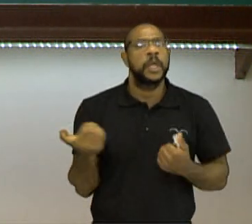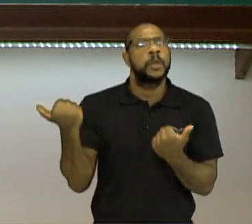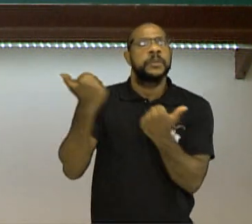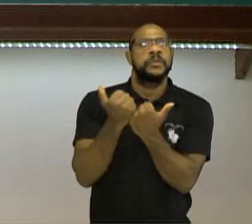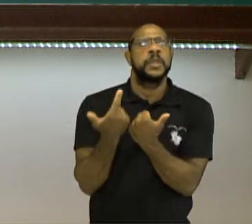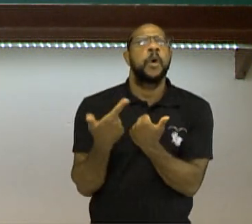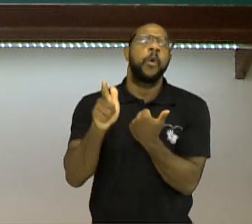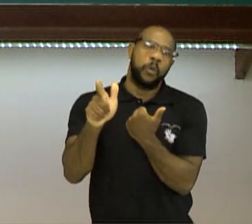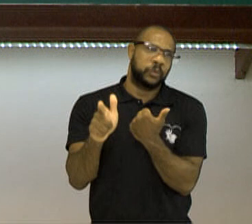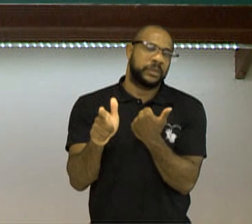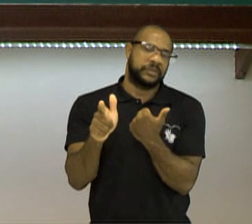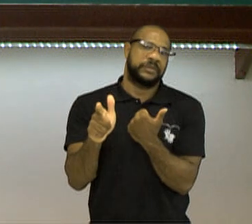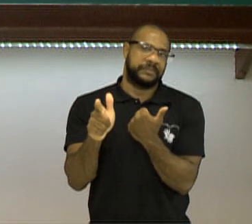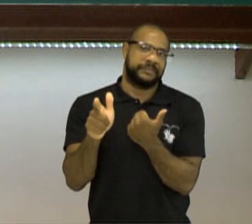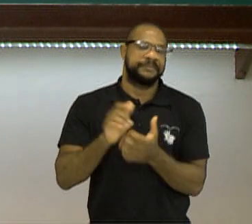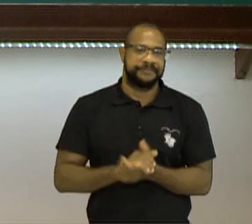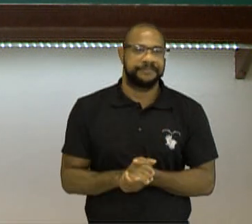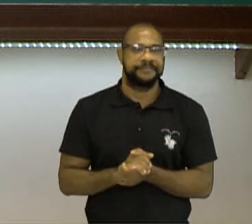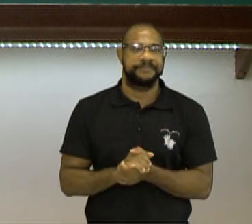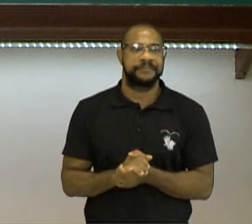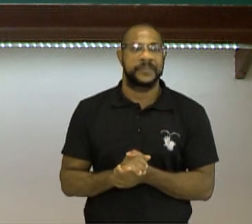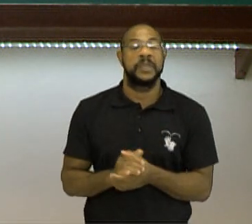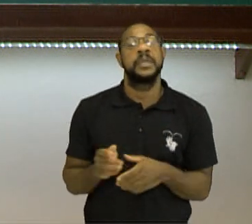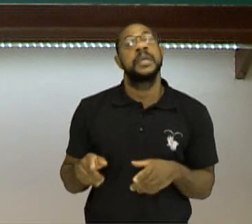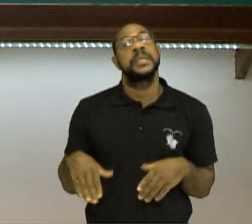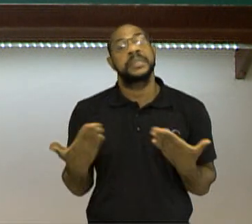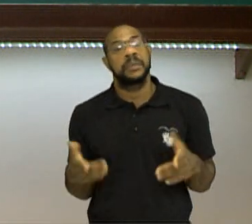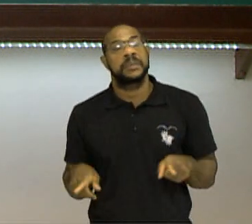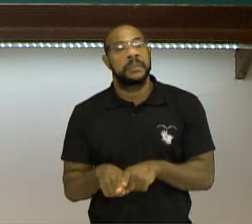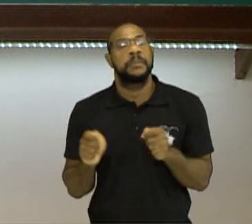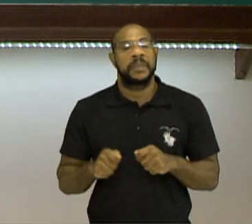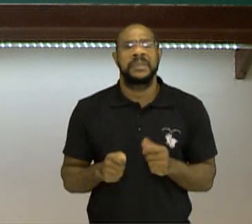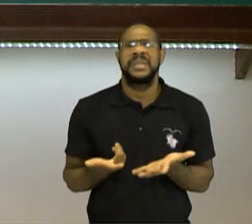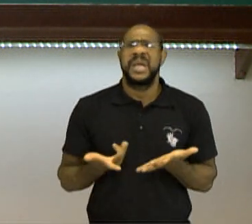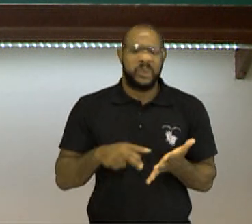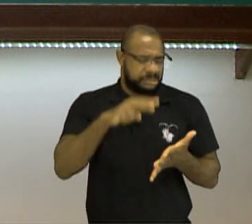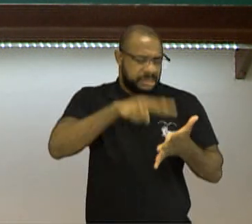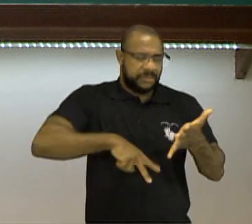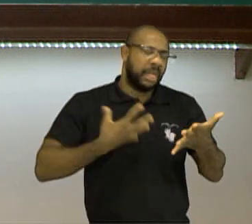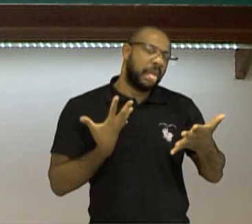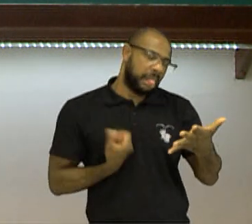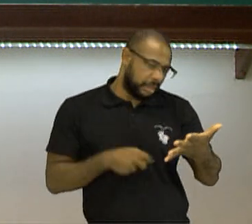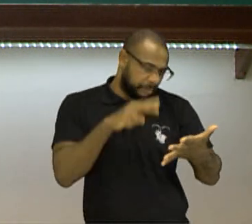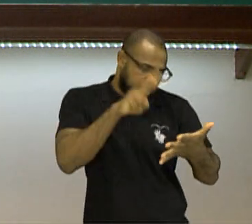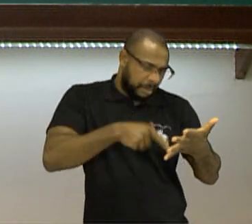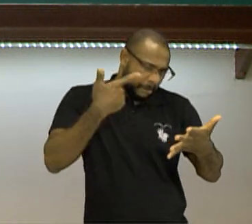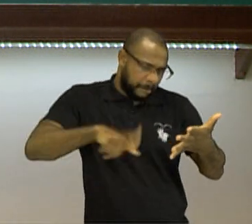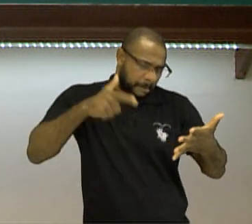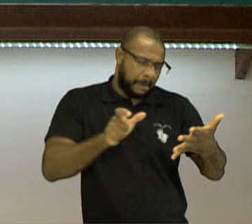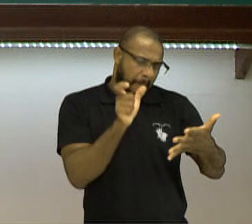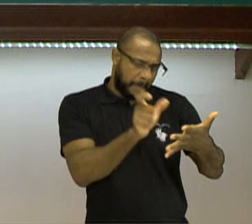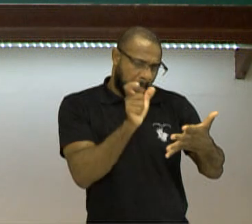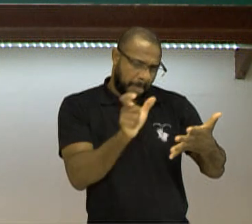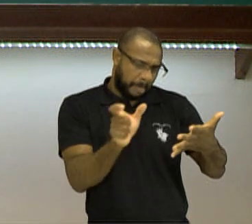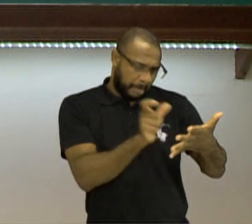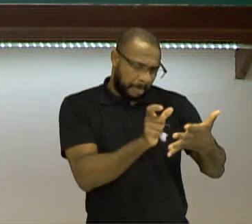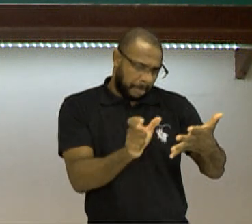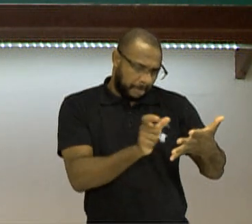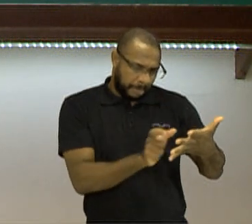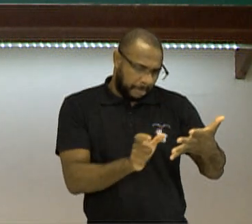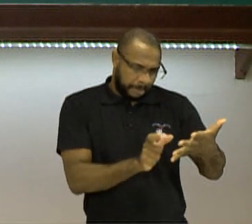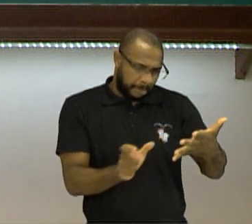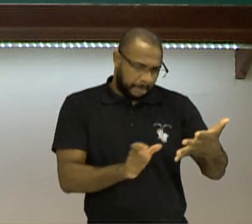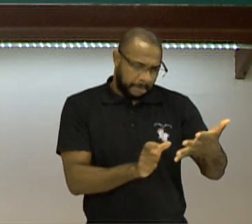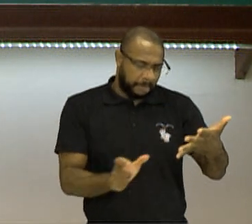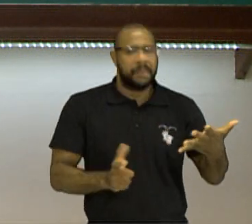substituídas por outras para que não se repetissem, ou então que deixam o texto cansativo quando o leitor vai ter contato